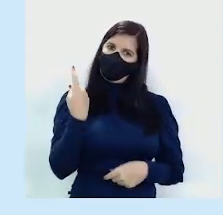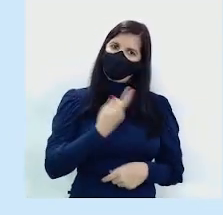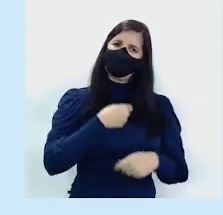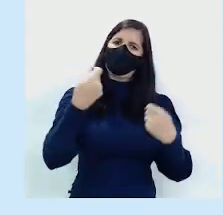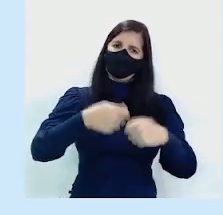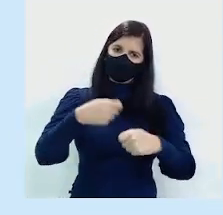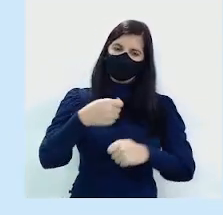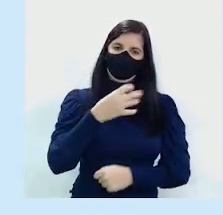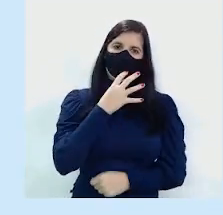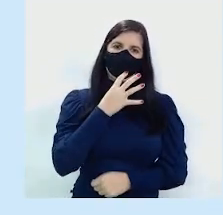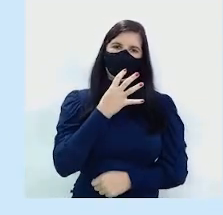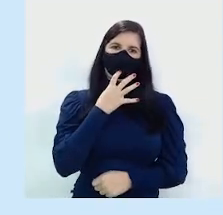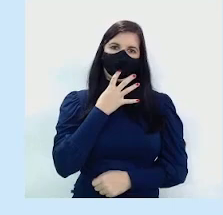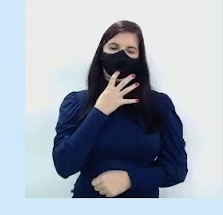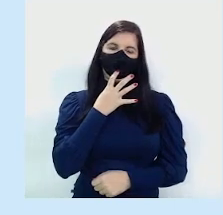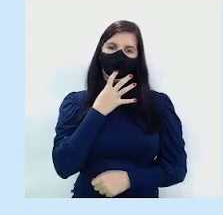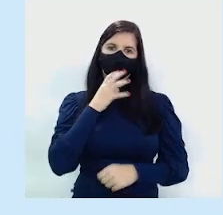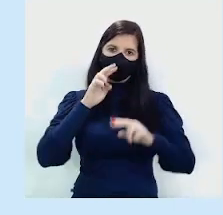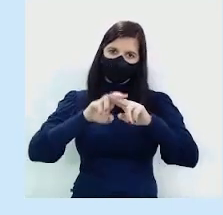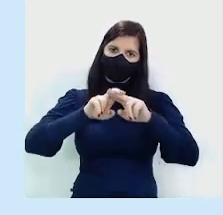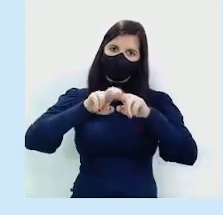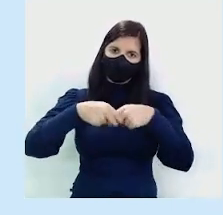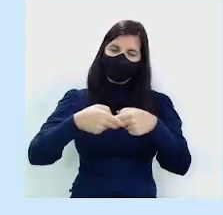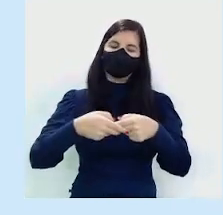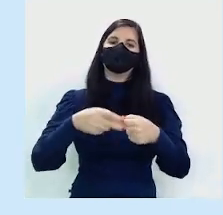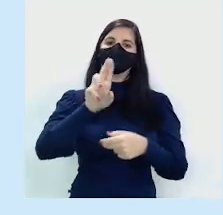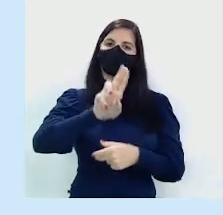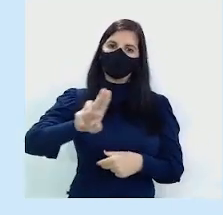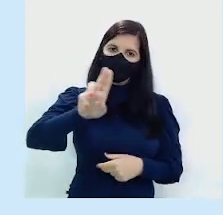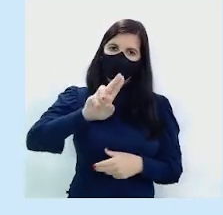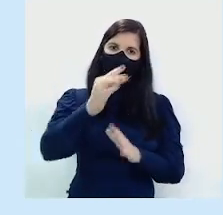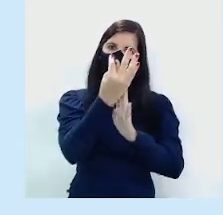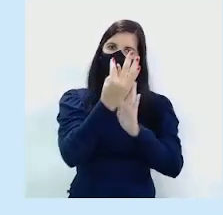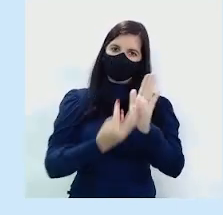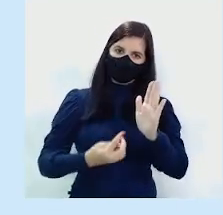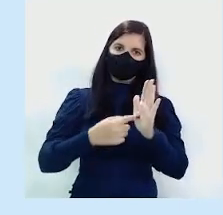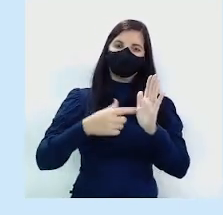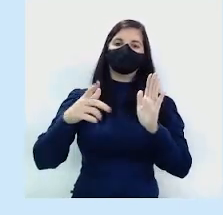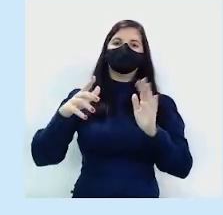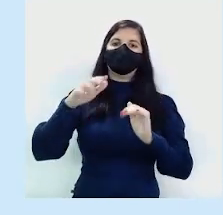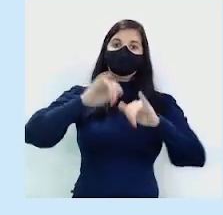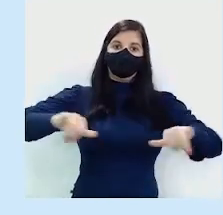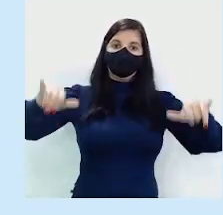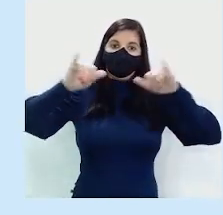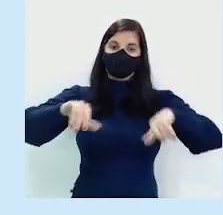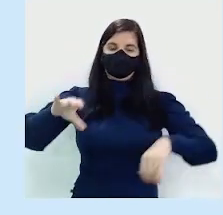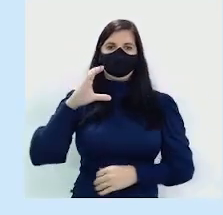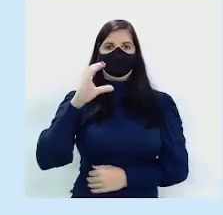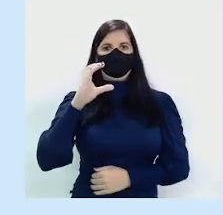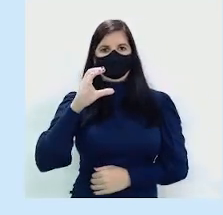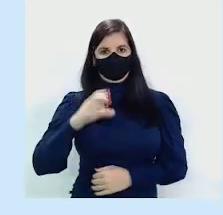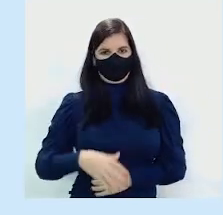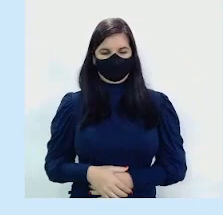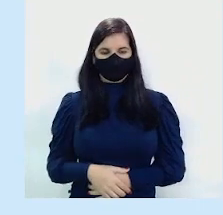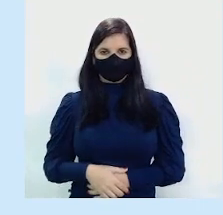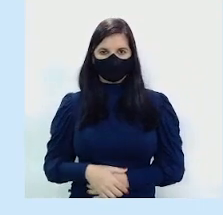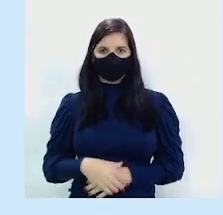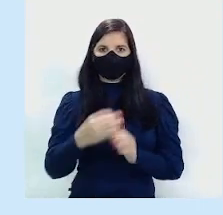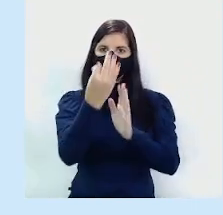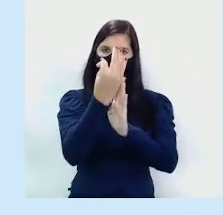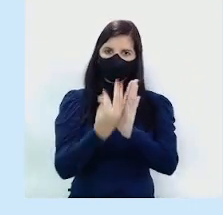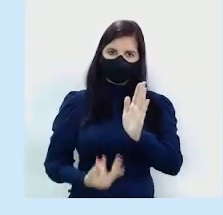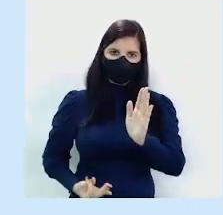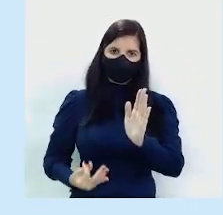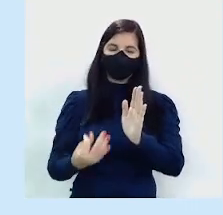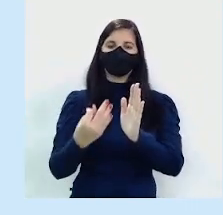ter conhecimento. Então, é para isso que servem os textos de divulgação científica, São textos